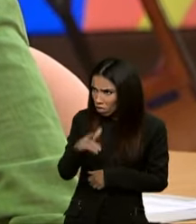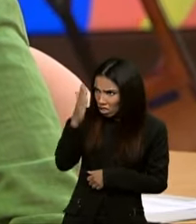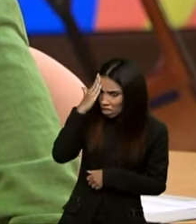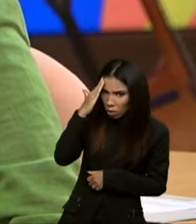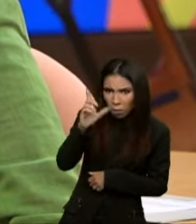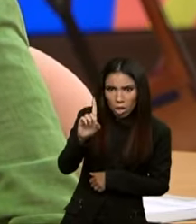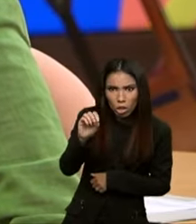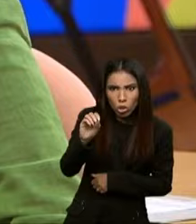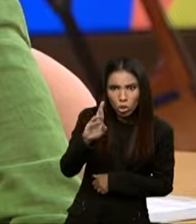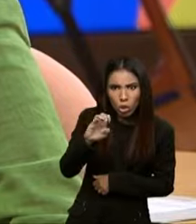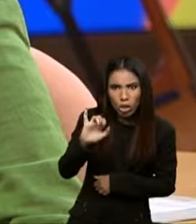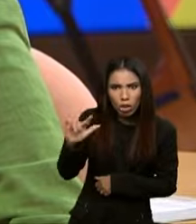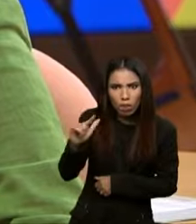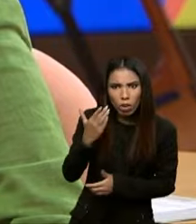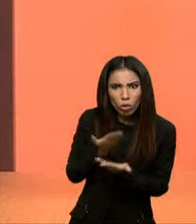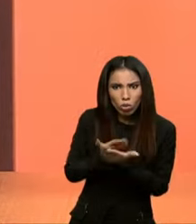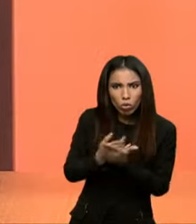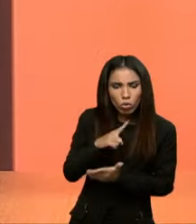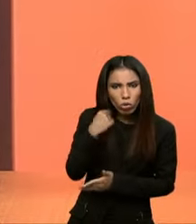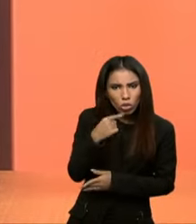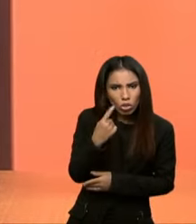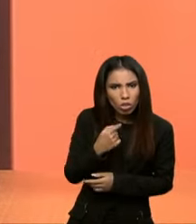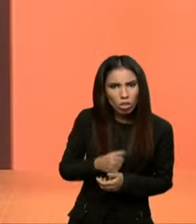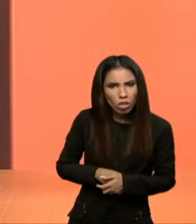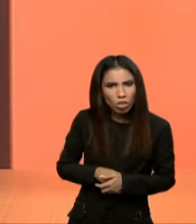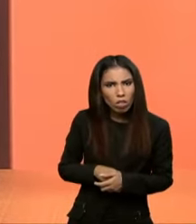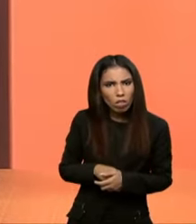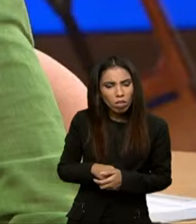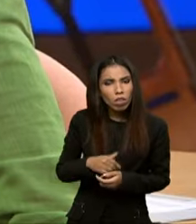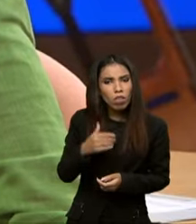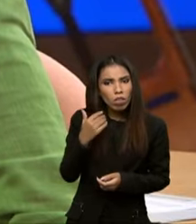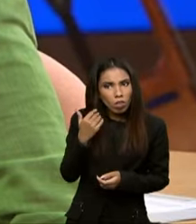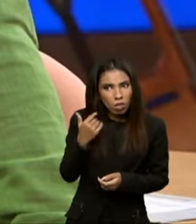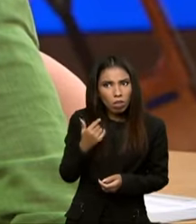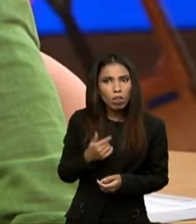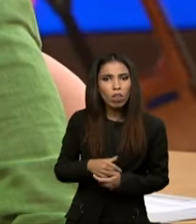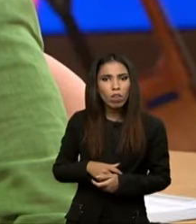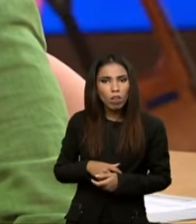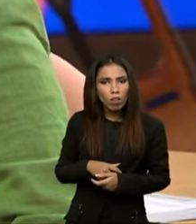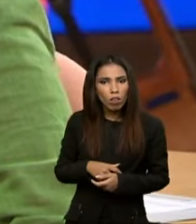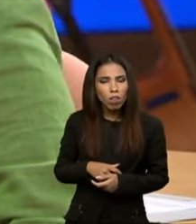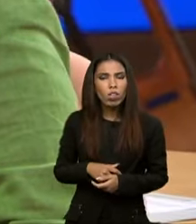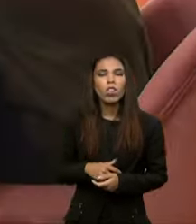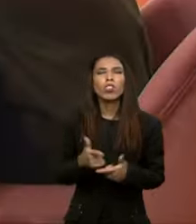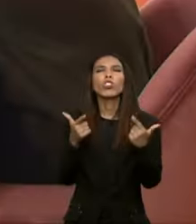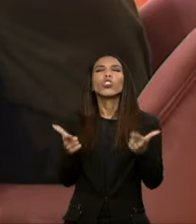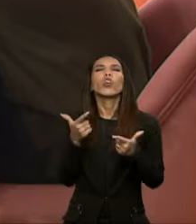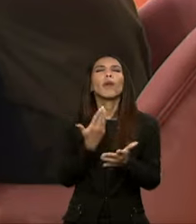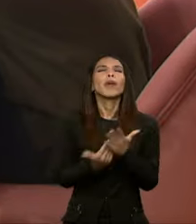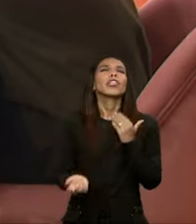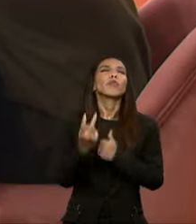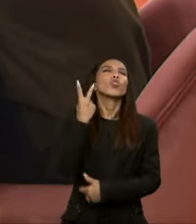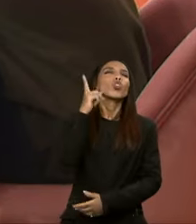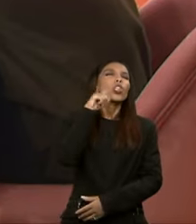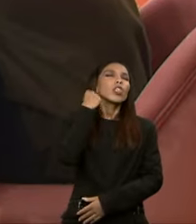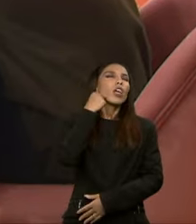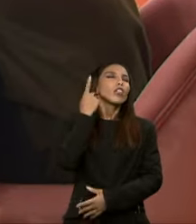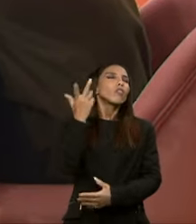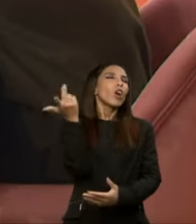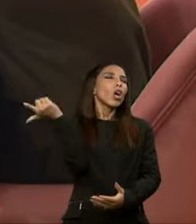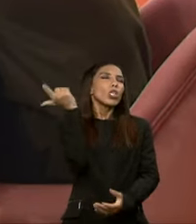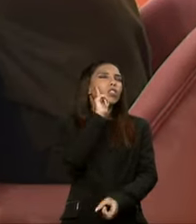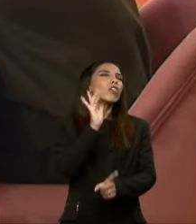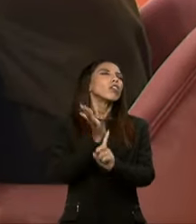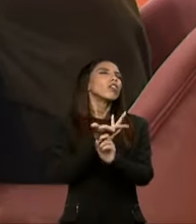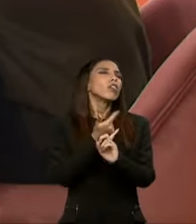estudou Direito. Em casa? Vocês sabiam? Ele estudou Direito, cara. Muito louco. Ainda bem que perdemos dois advogados. Ele estudou Direito, fez concurso. Acho que ele